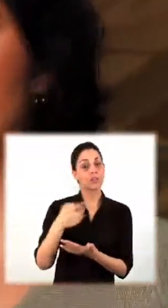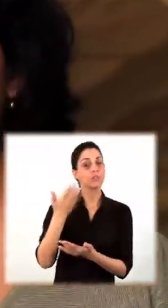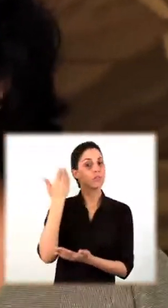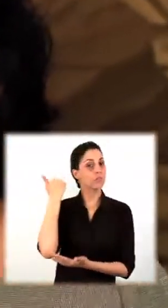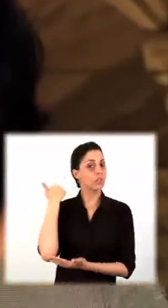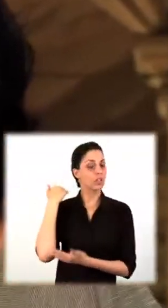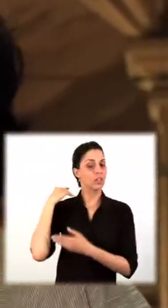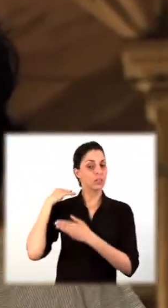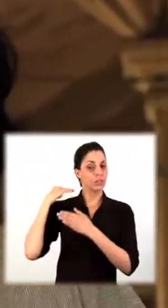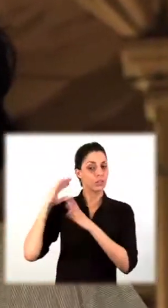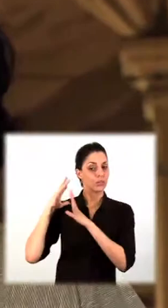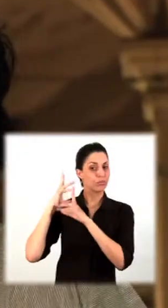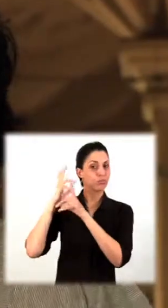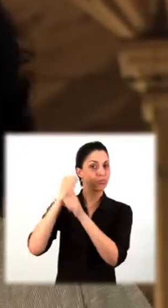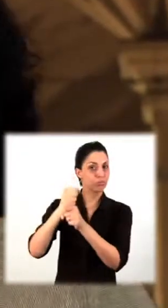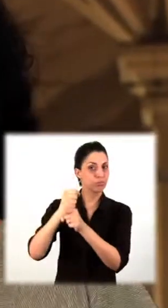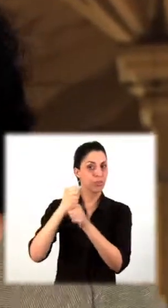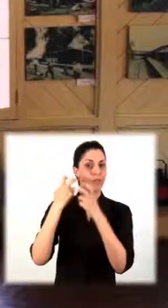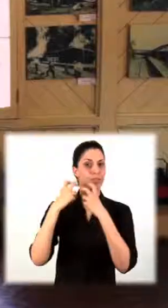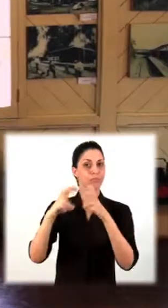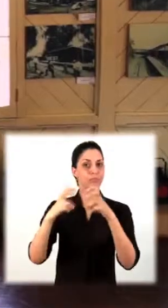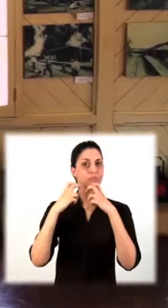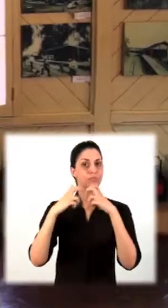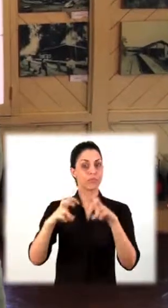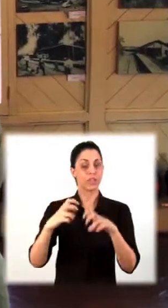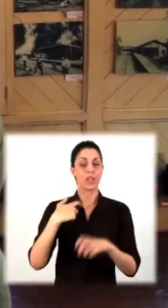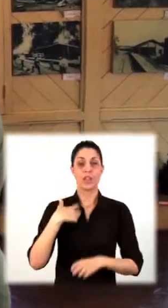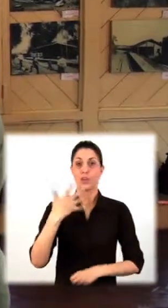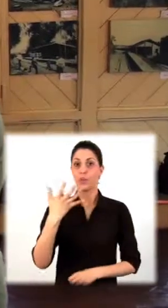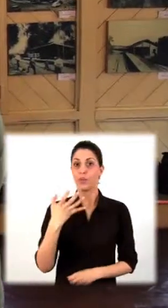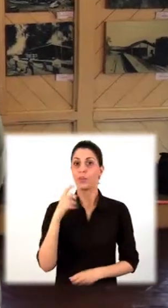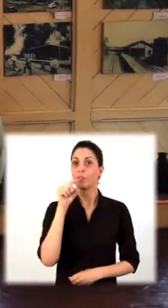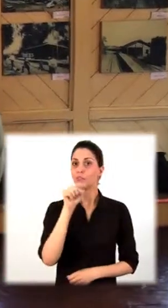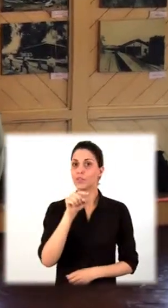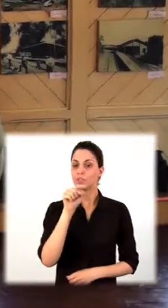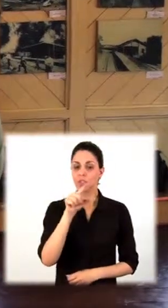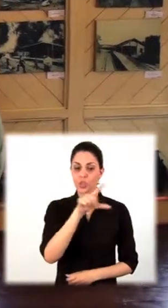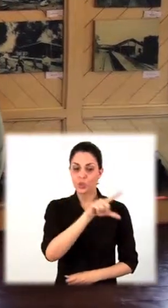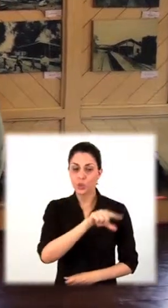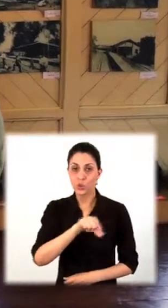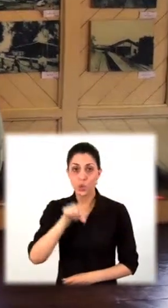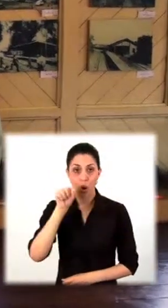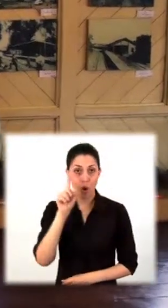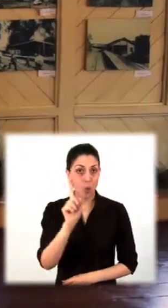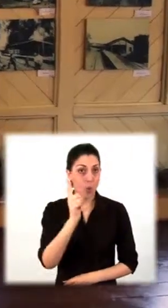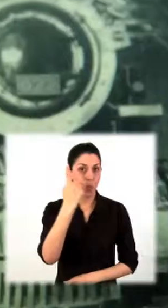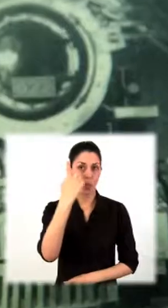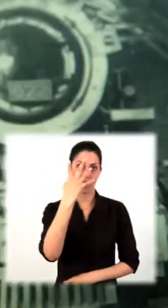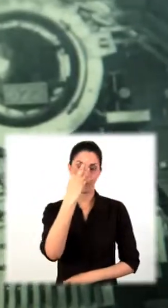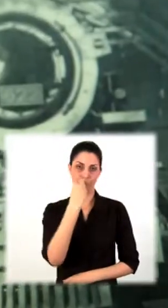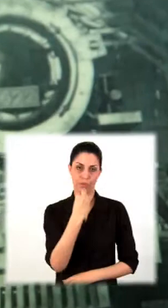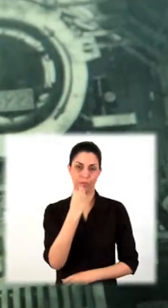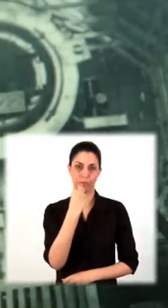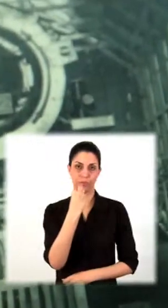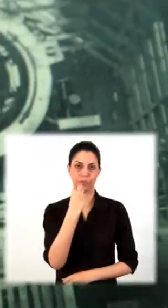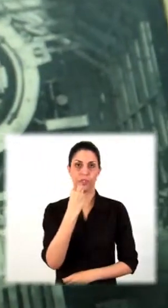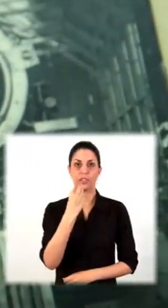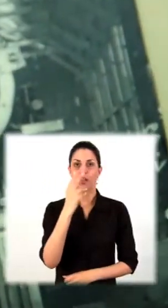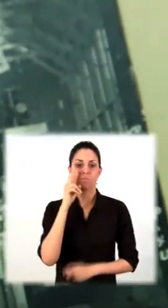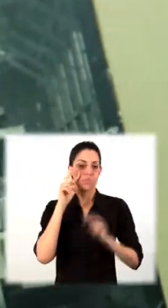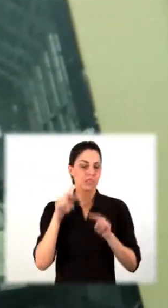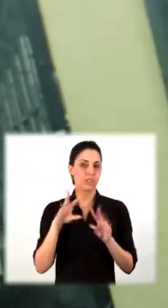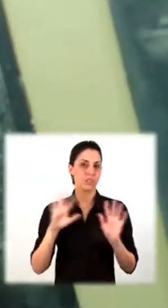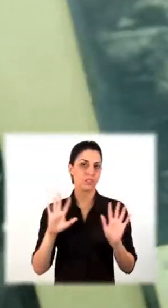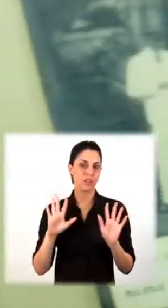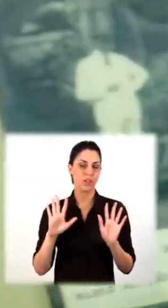episódios, de alguns momentos da história da ferrovia. Eu gostaria que você escolhesse uma imagem